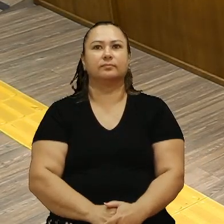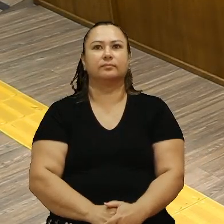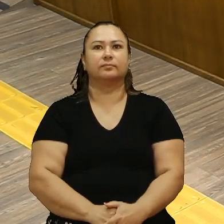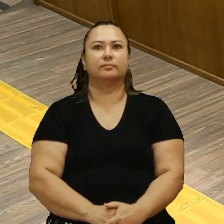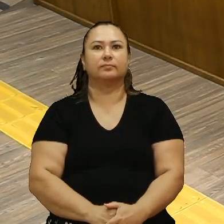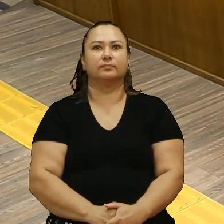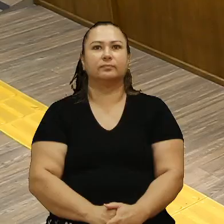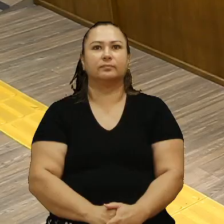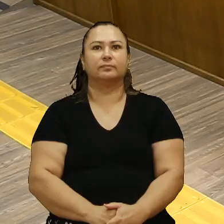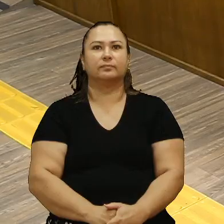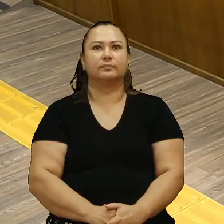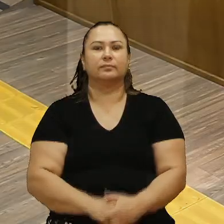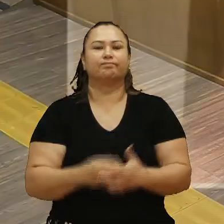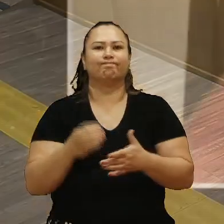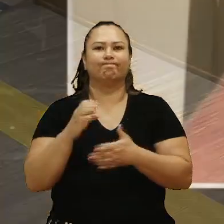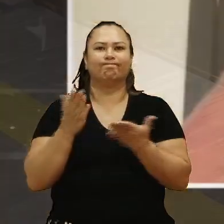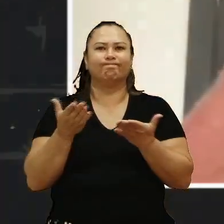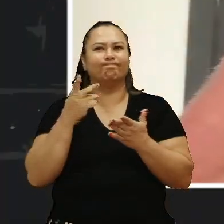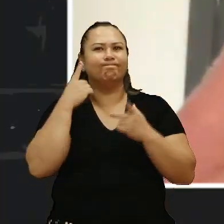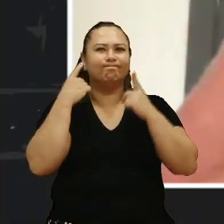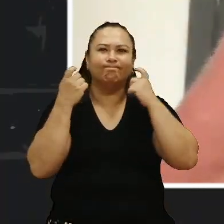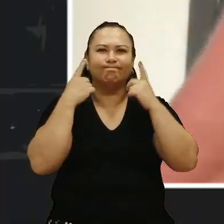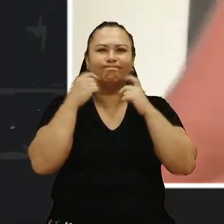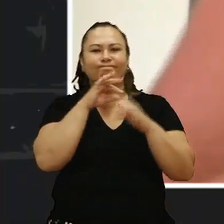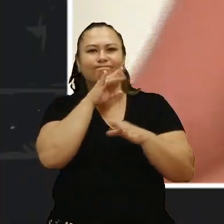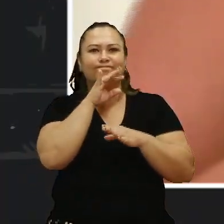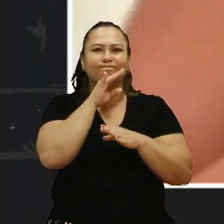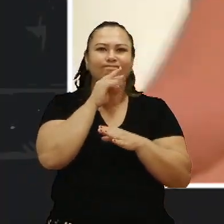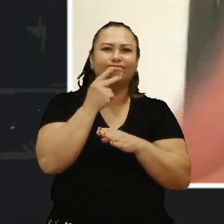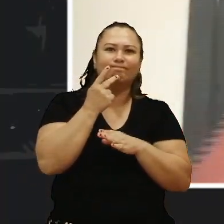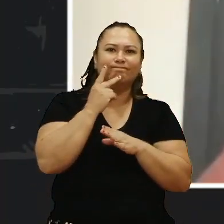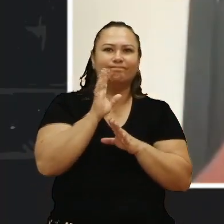Só a gente está com eco aqui, fica meio ruim de falar.